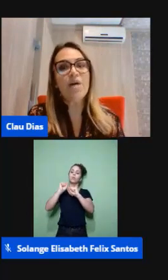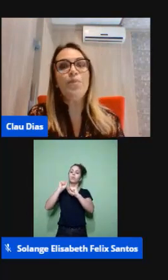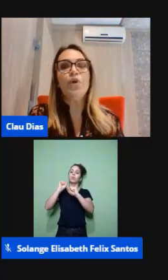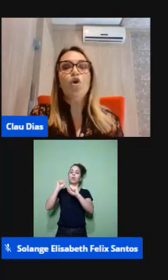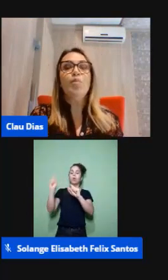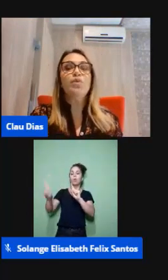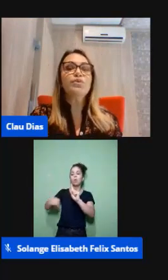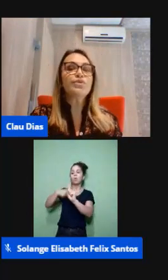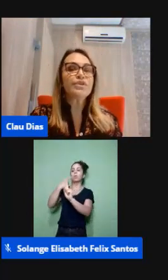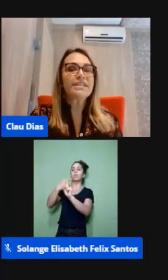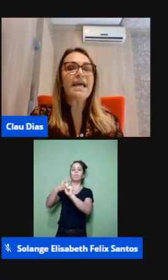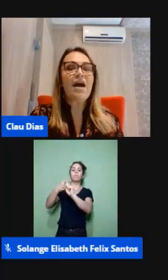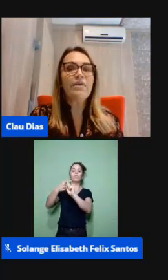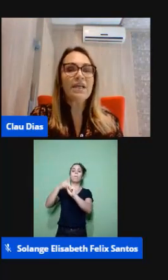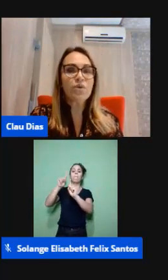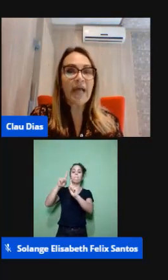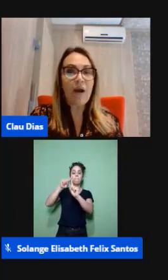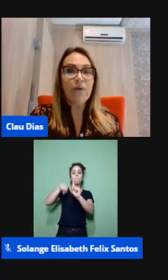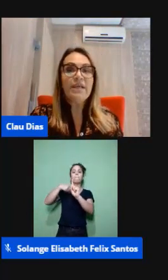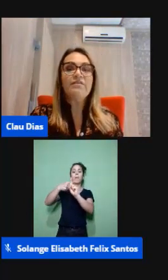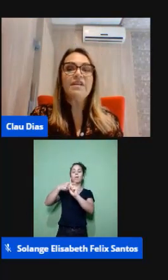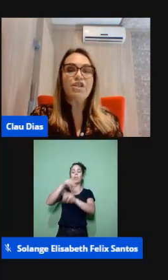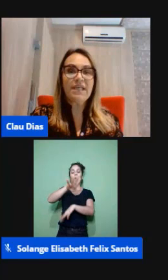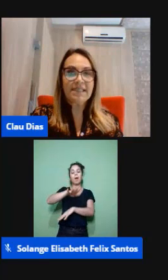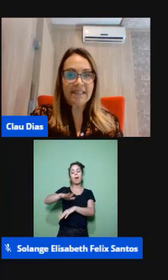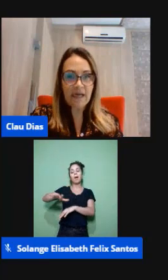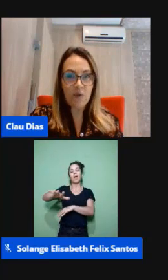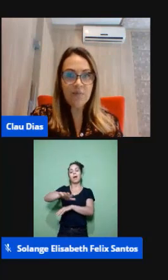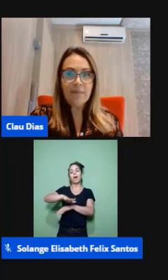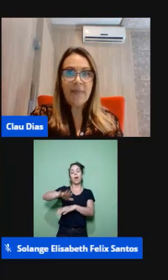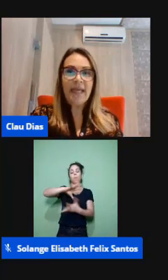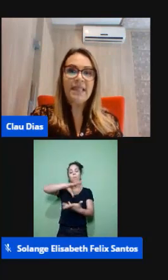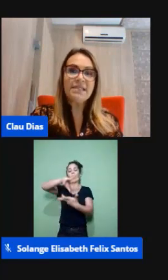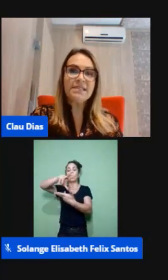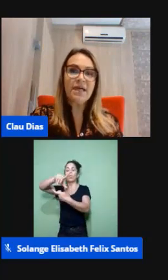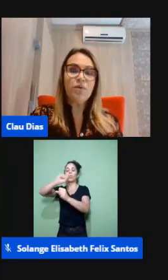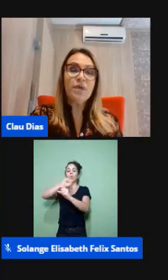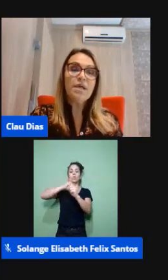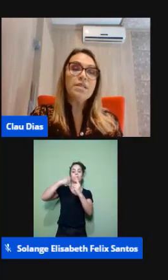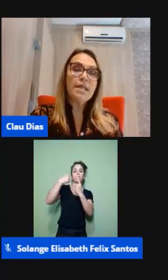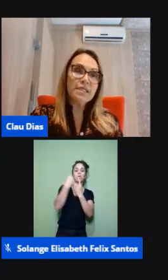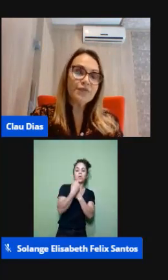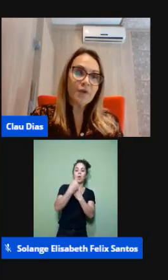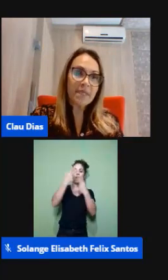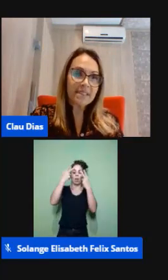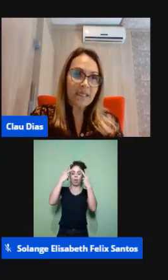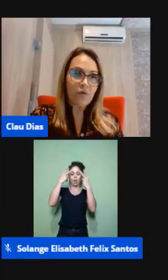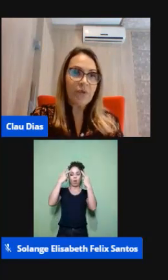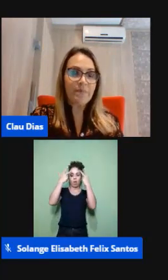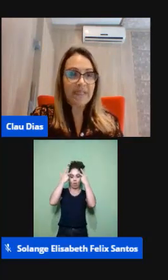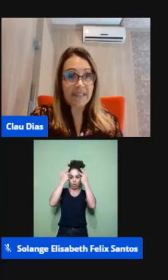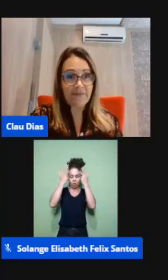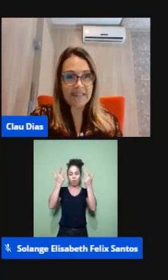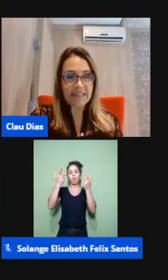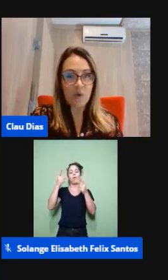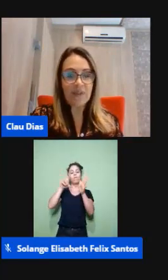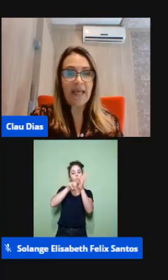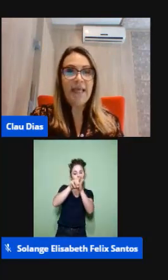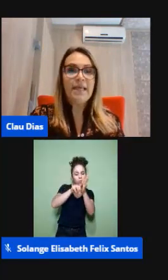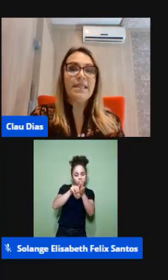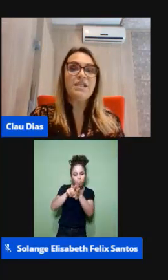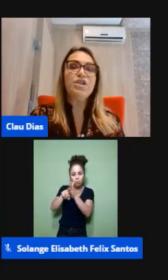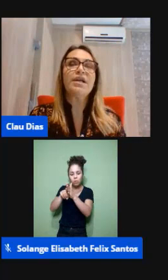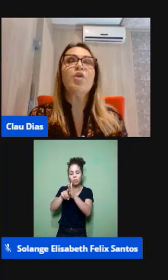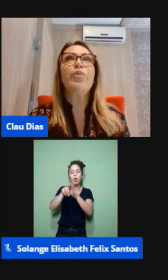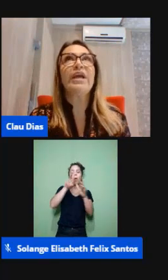mais um campo, mundo social e natural, investigação, relação, transformação e preservação,